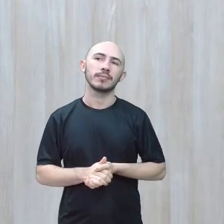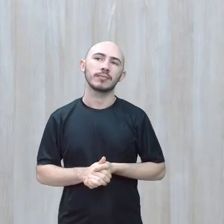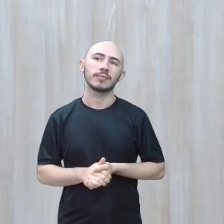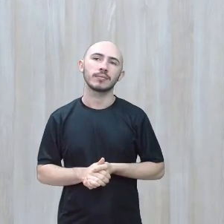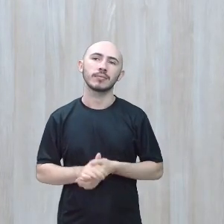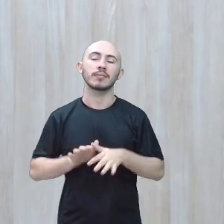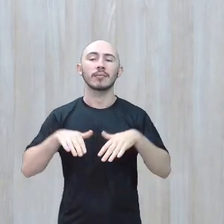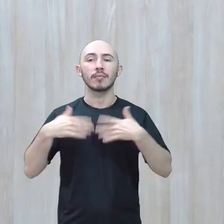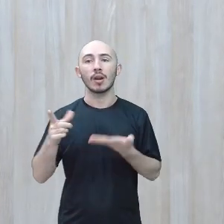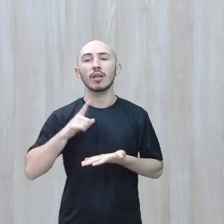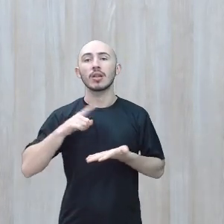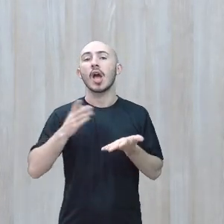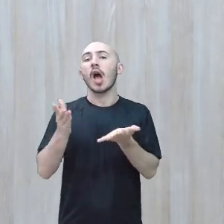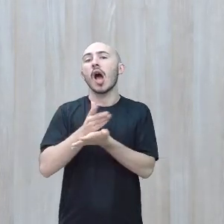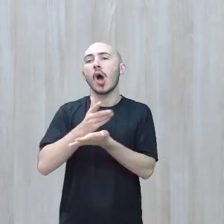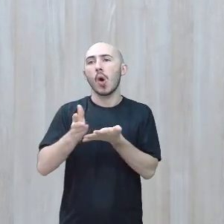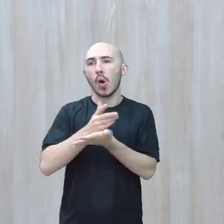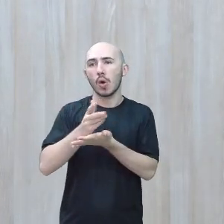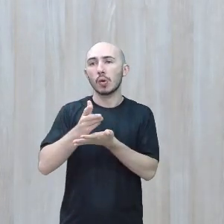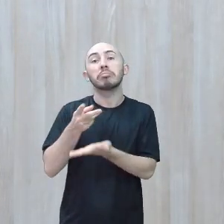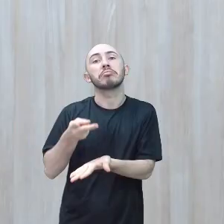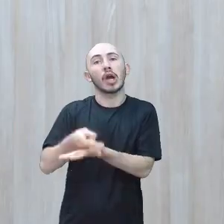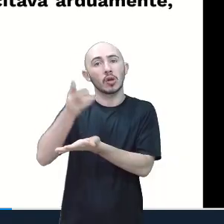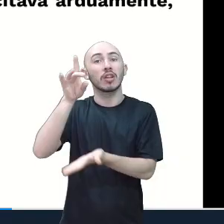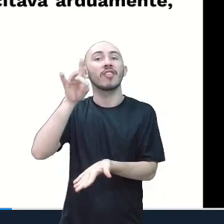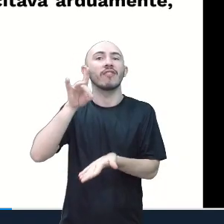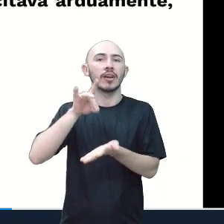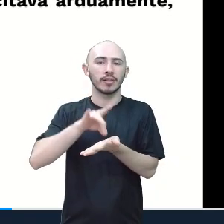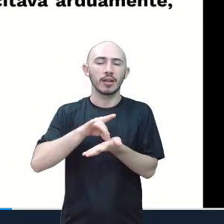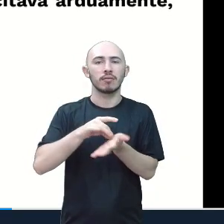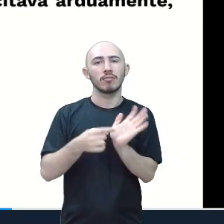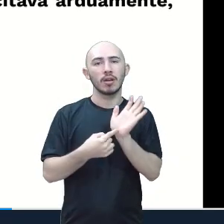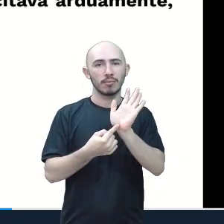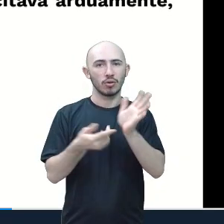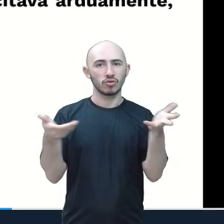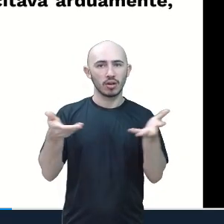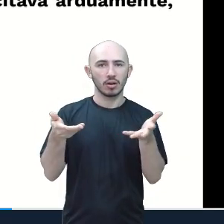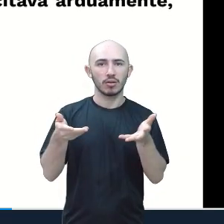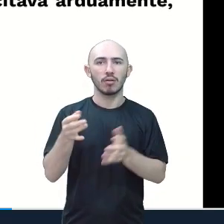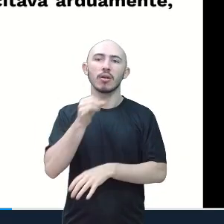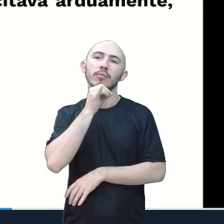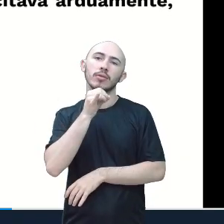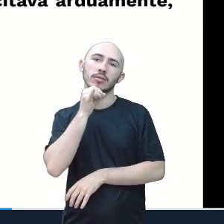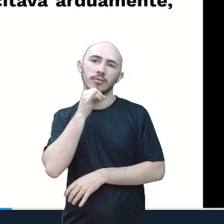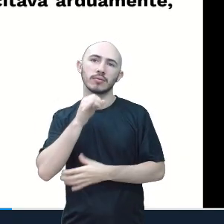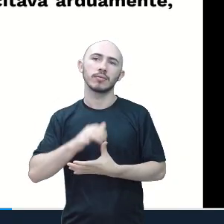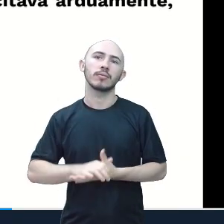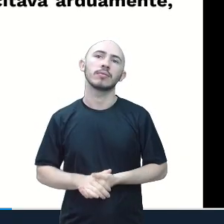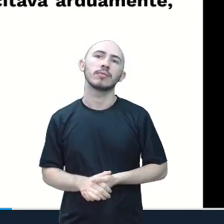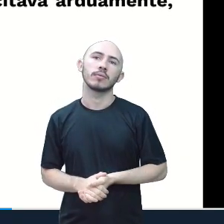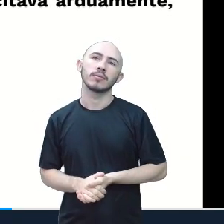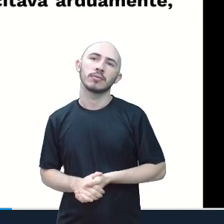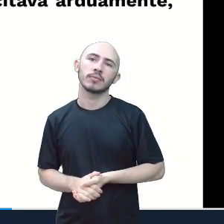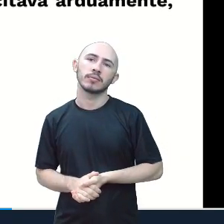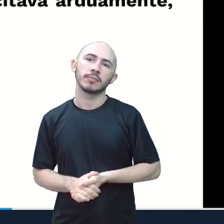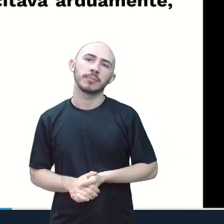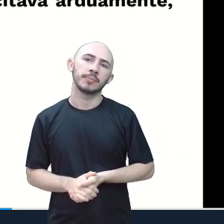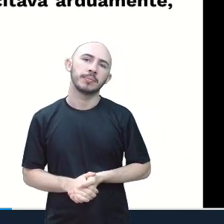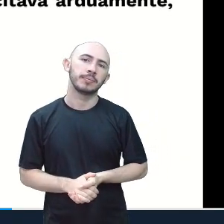E aí eu trouxe alguns casos que vocês vão ver aqui agora, né? Por exemplo...